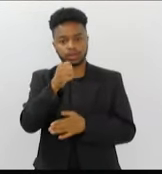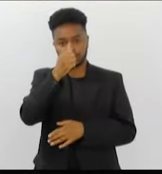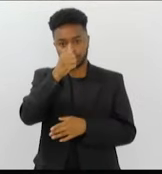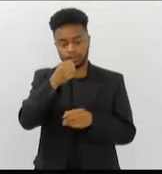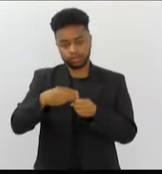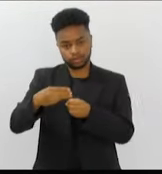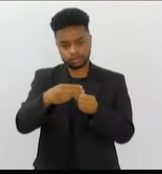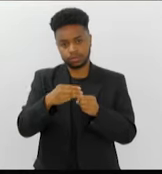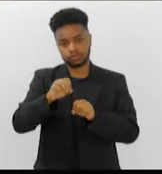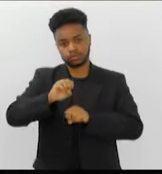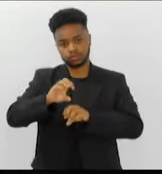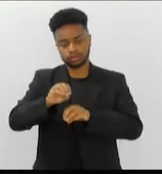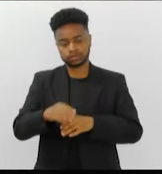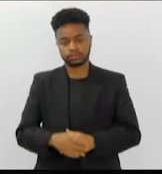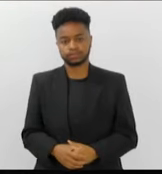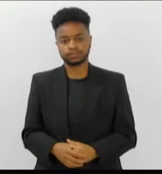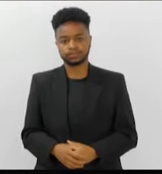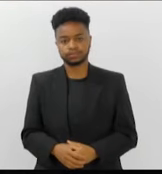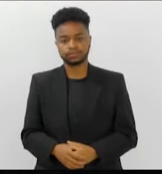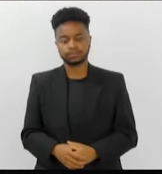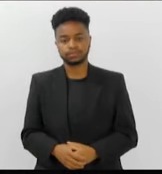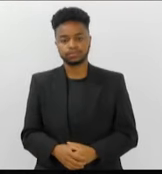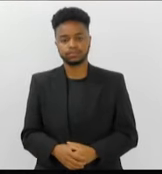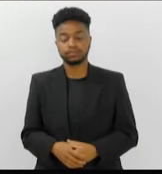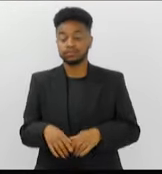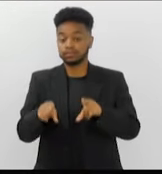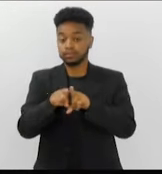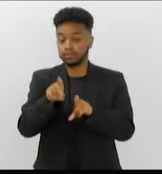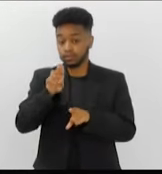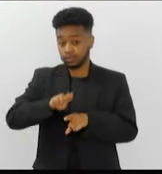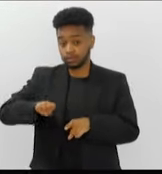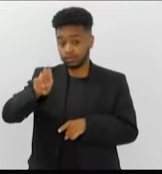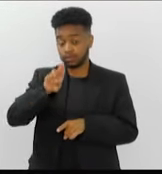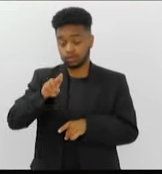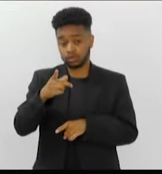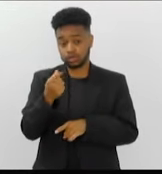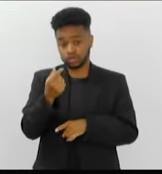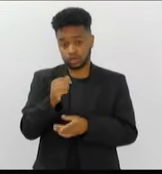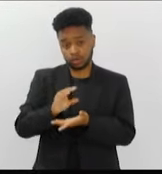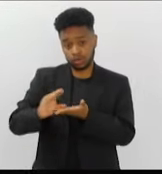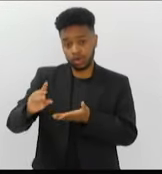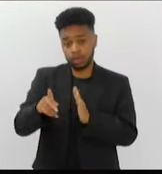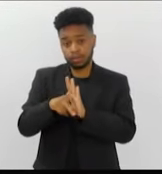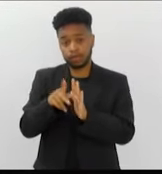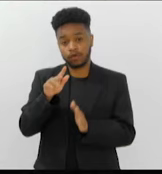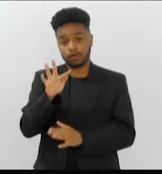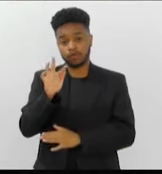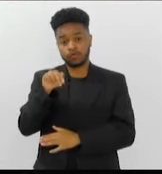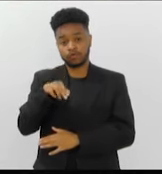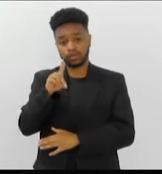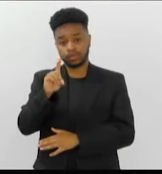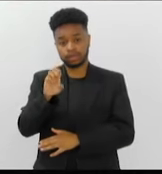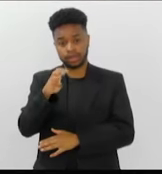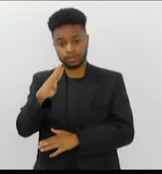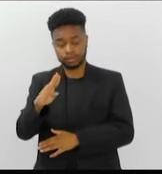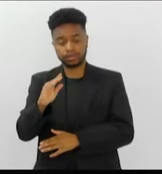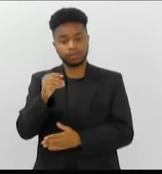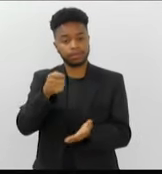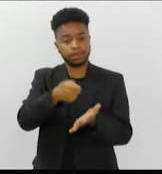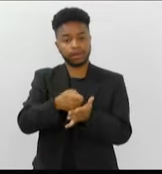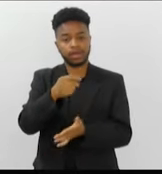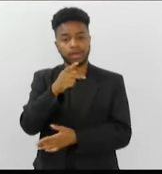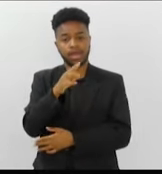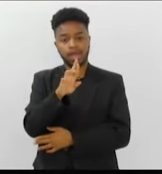de Educação, inclusive utilizando o recurso do Fundeb para pagar a RPA na saúde,